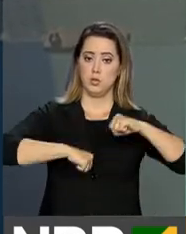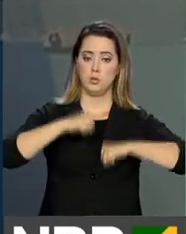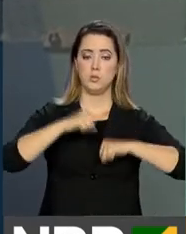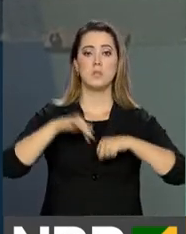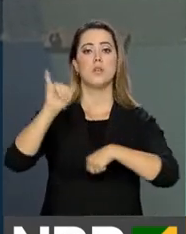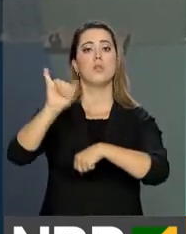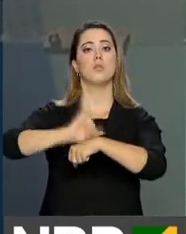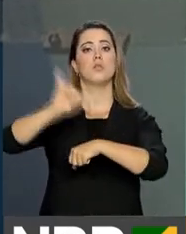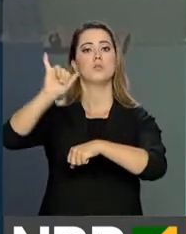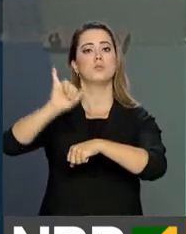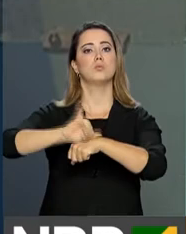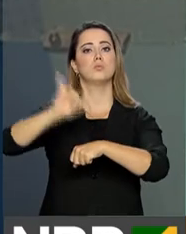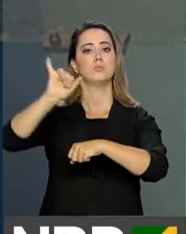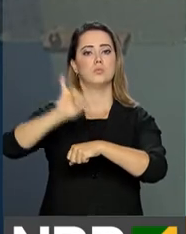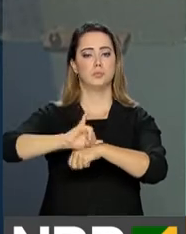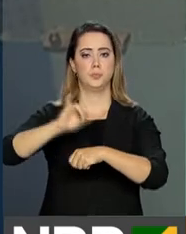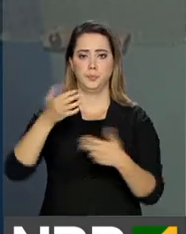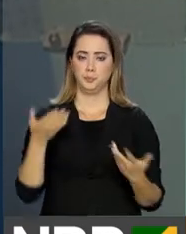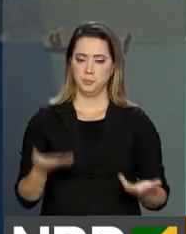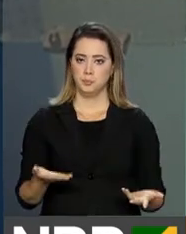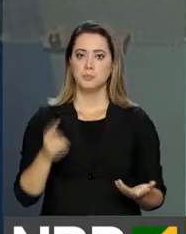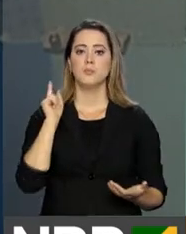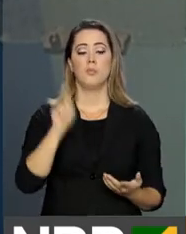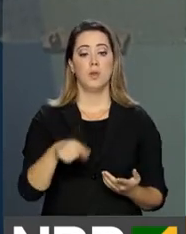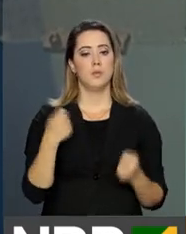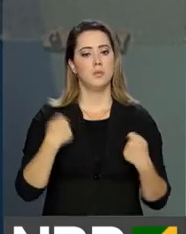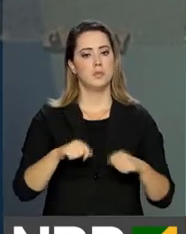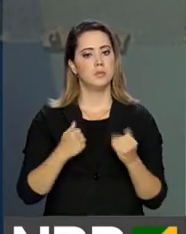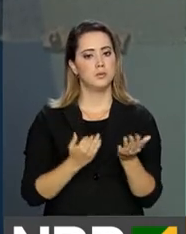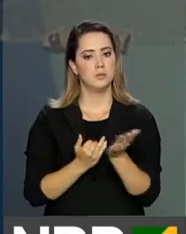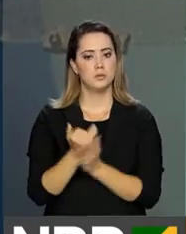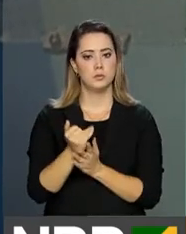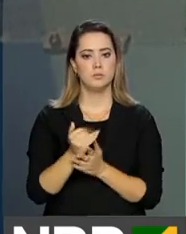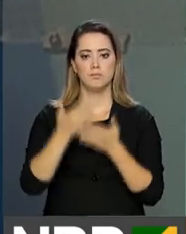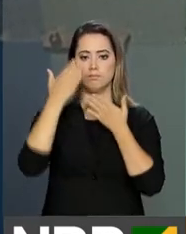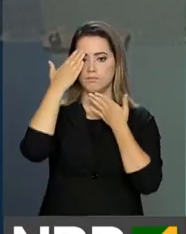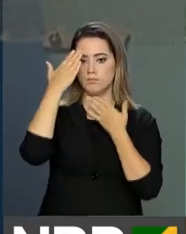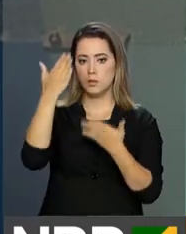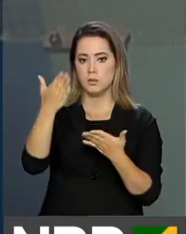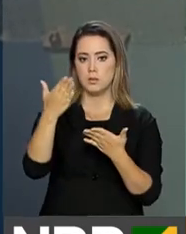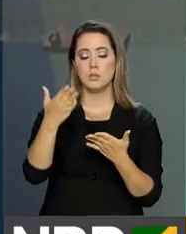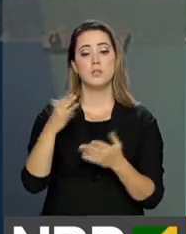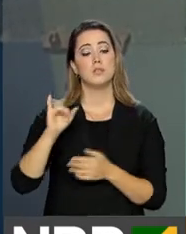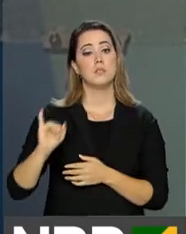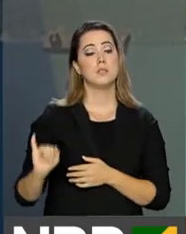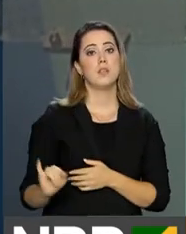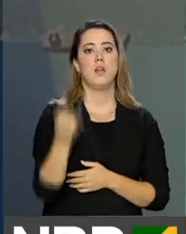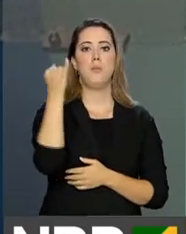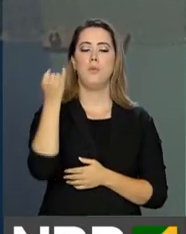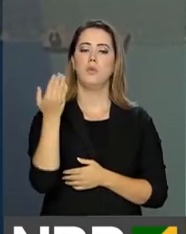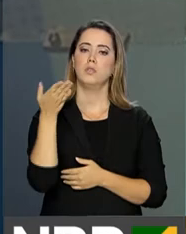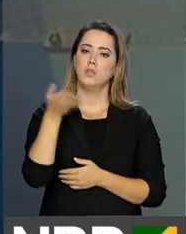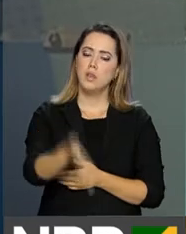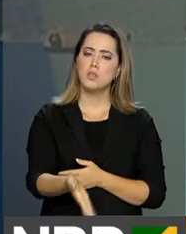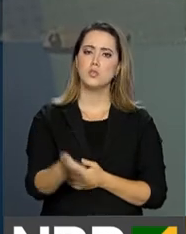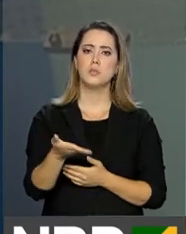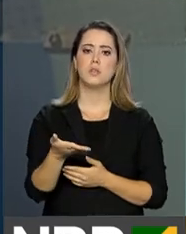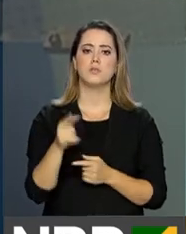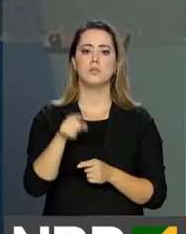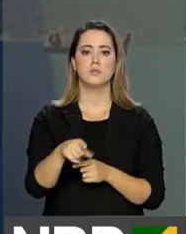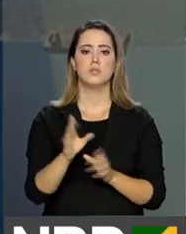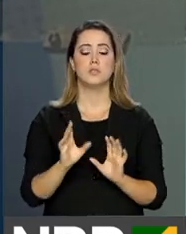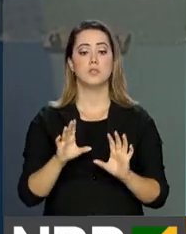aço. Evidentemente que eu devo começar agradecendo a oportunidade de participar